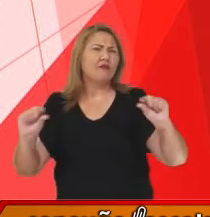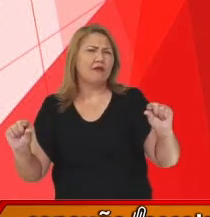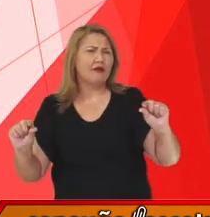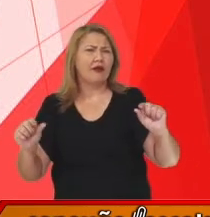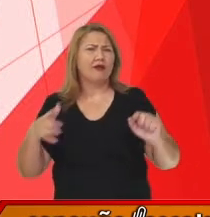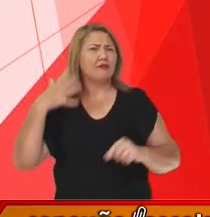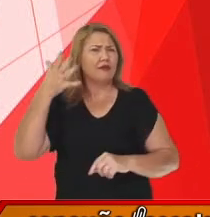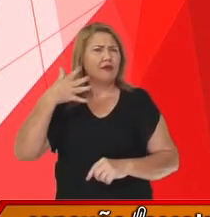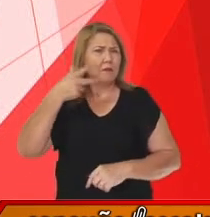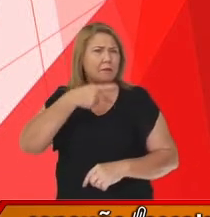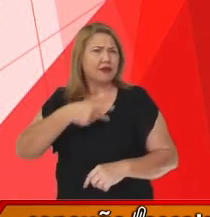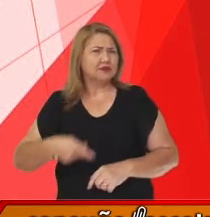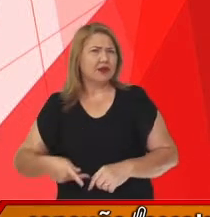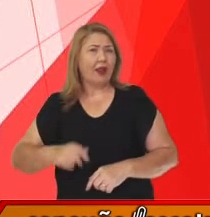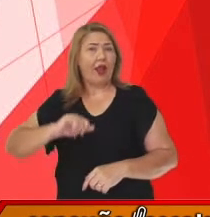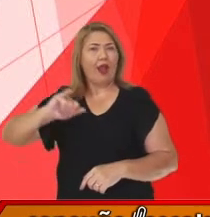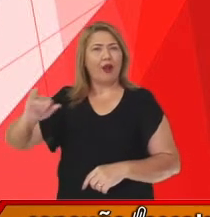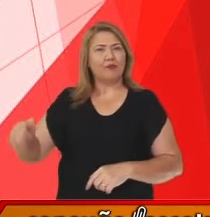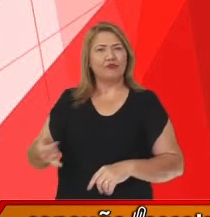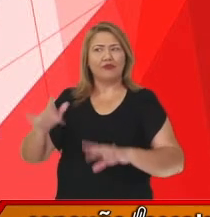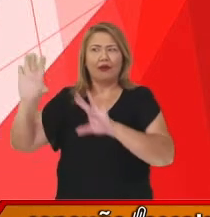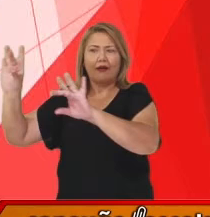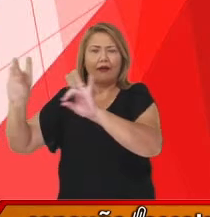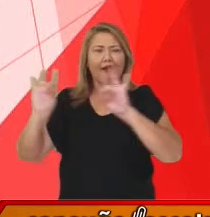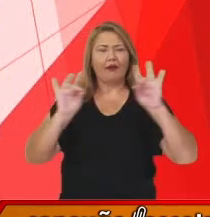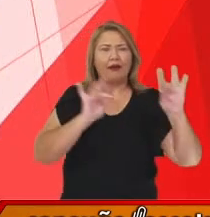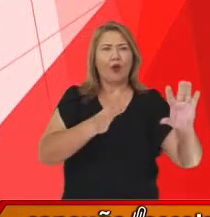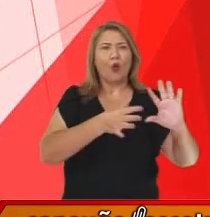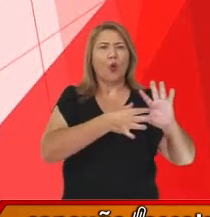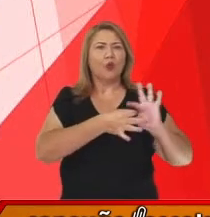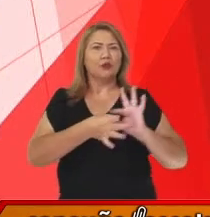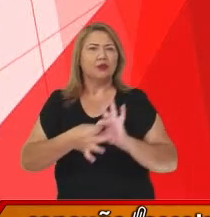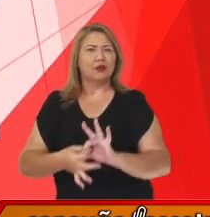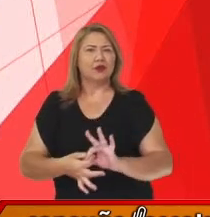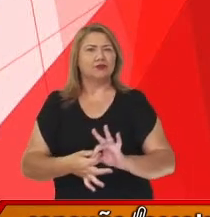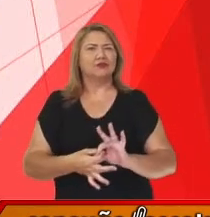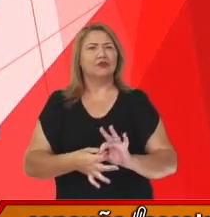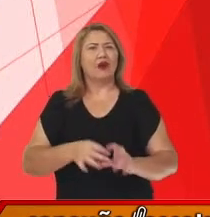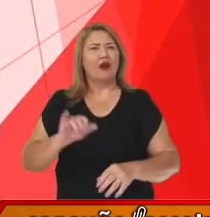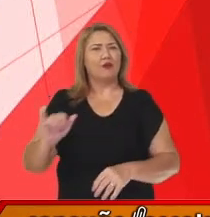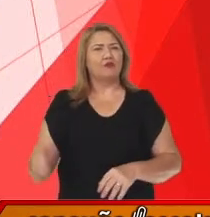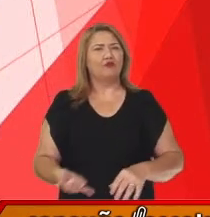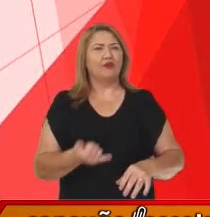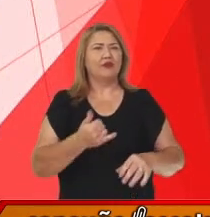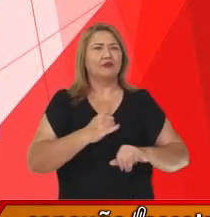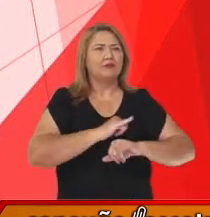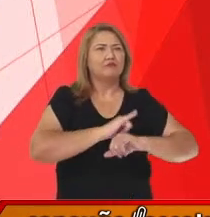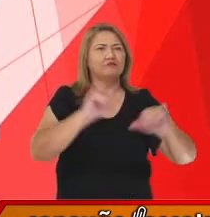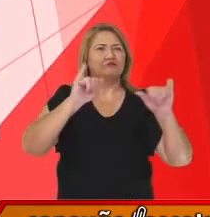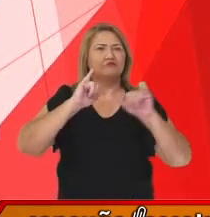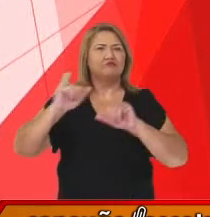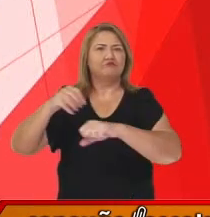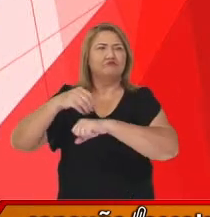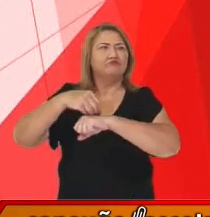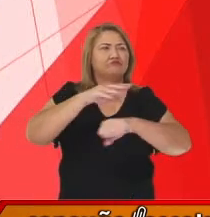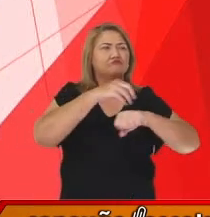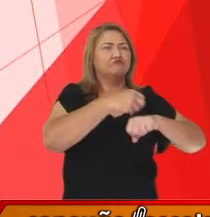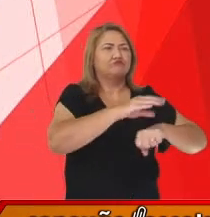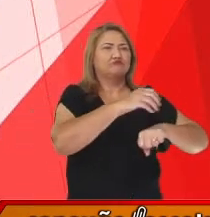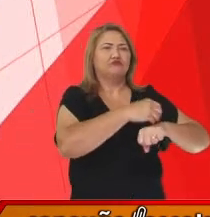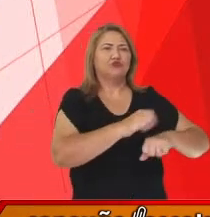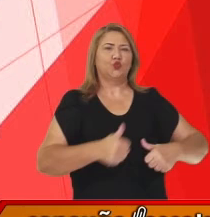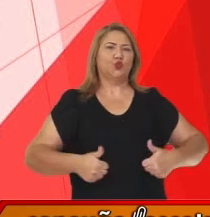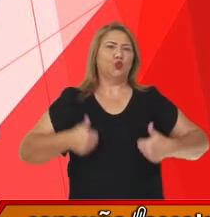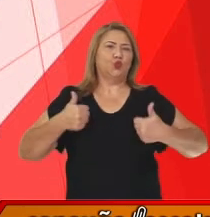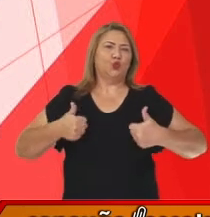ela foi reaproveitada e em vários contextos ela foi utilizada para